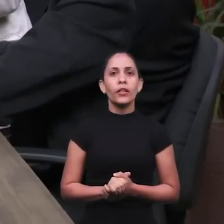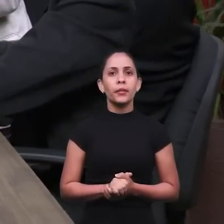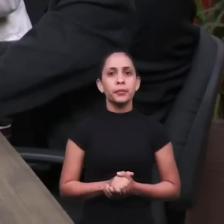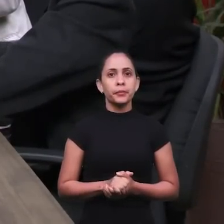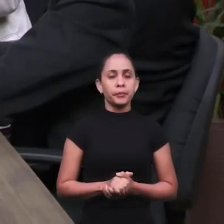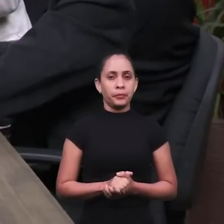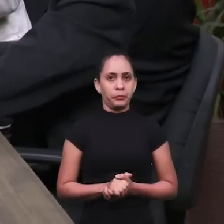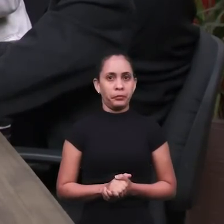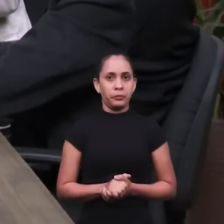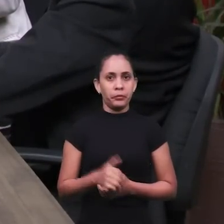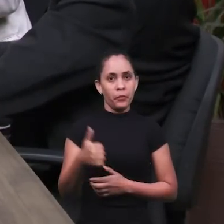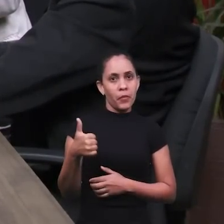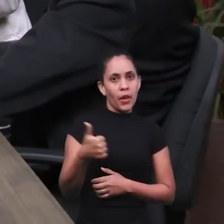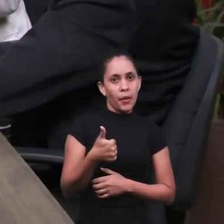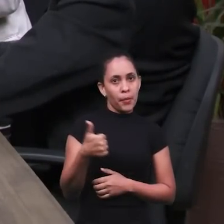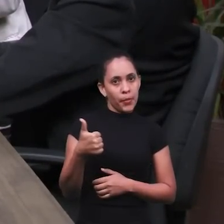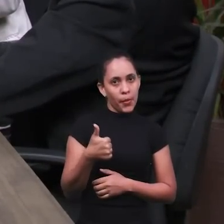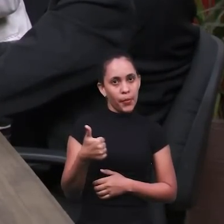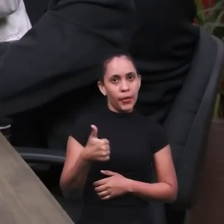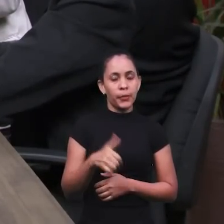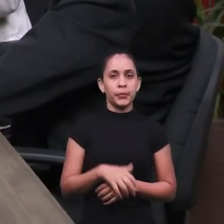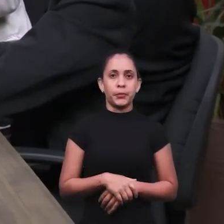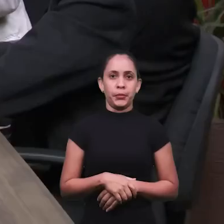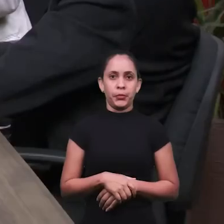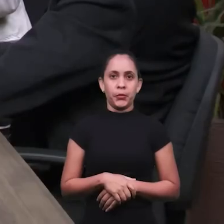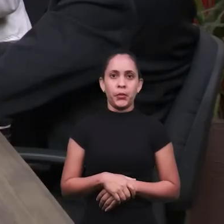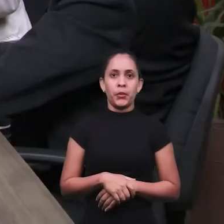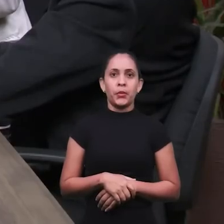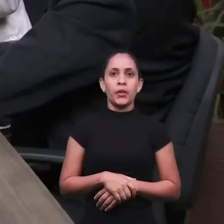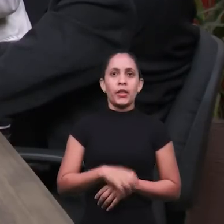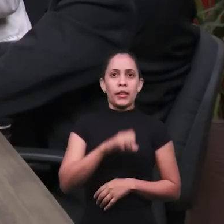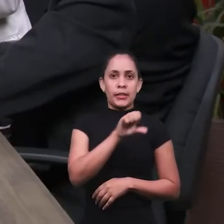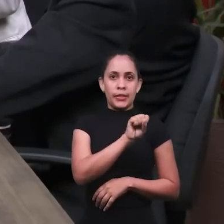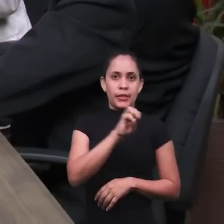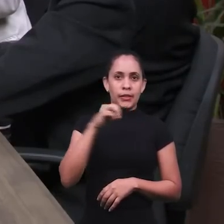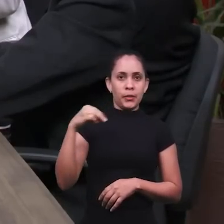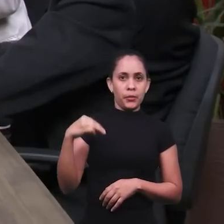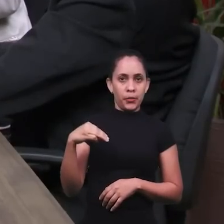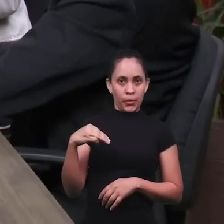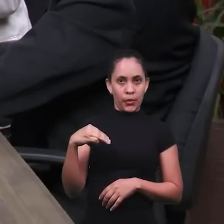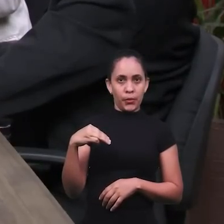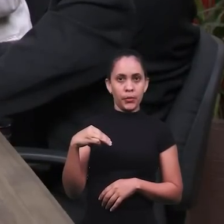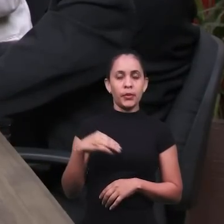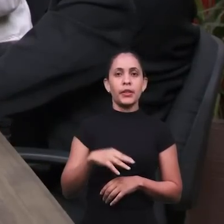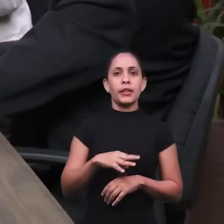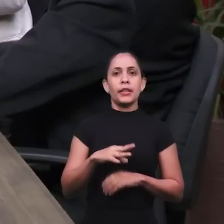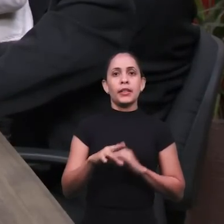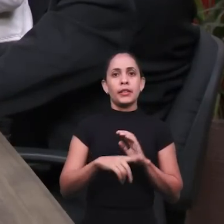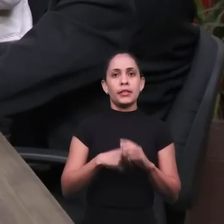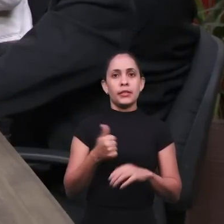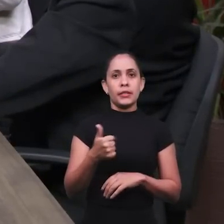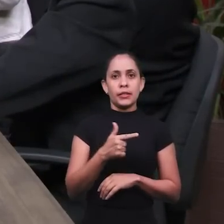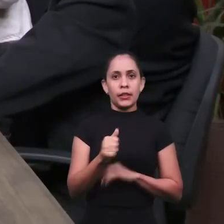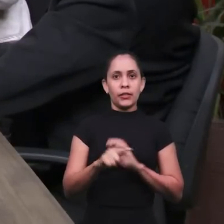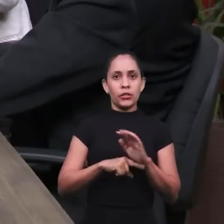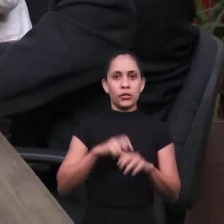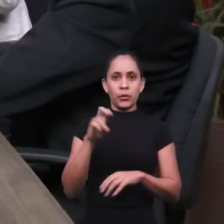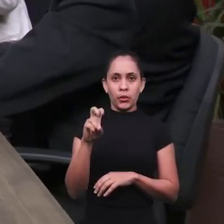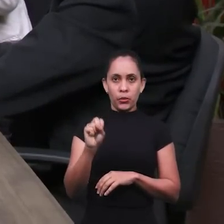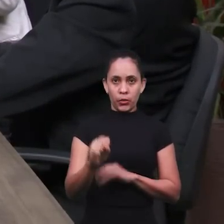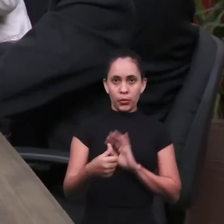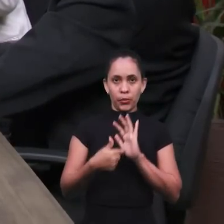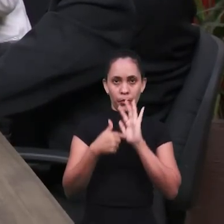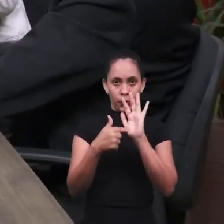que se encontra no primeiro livro do profeta Samuel, no capítulo 17, verso 58, é o último verso